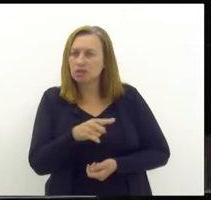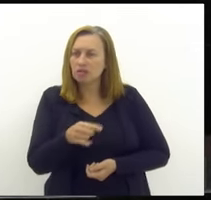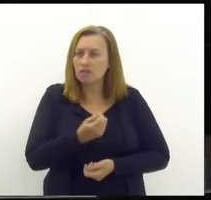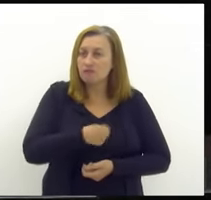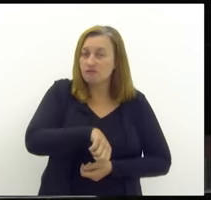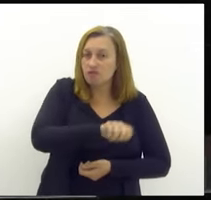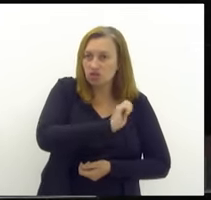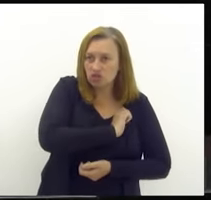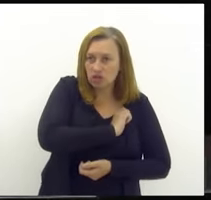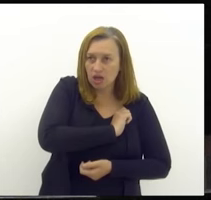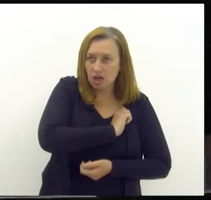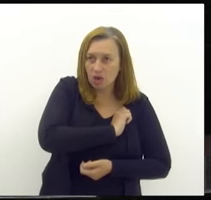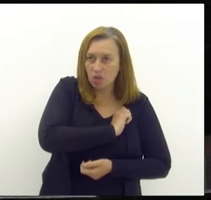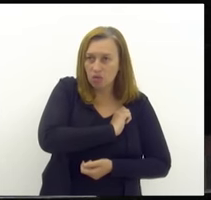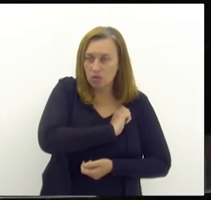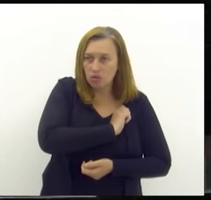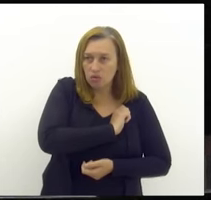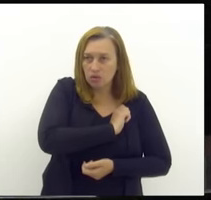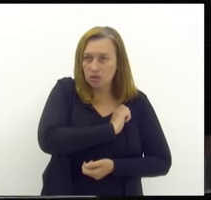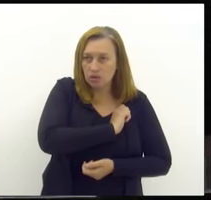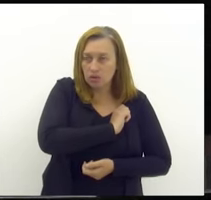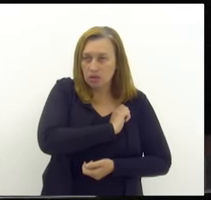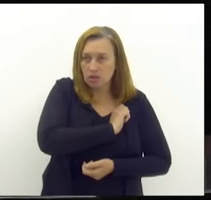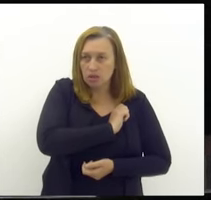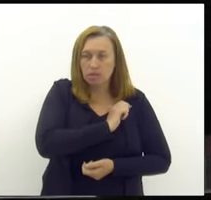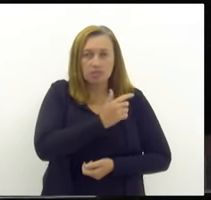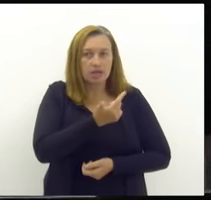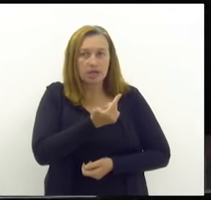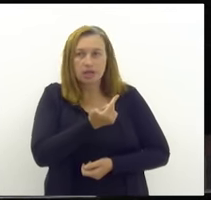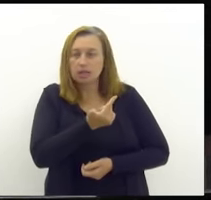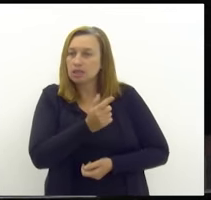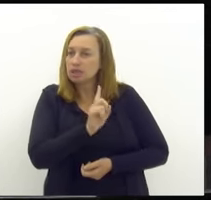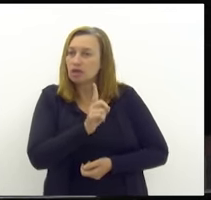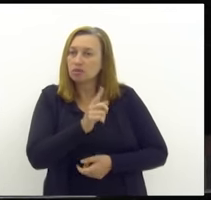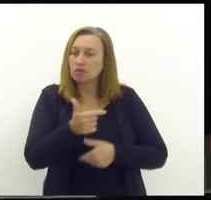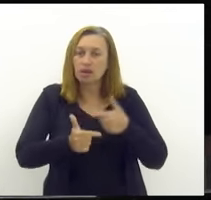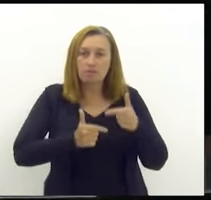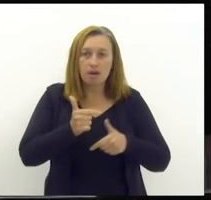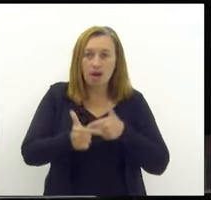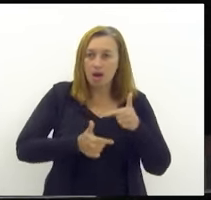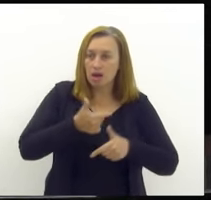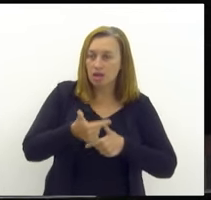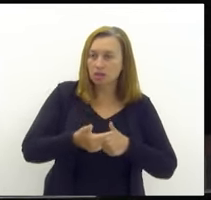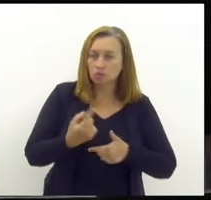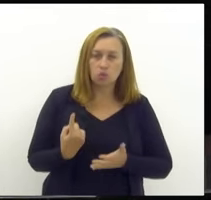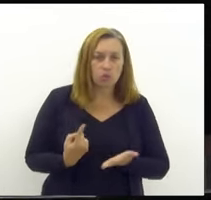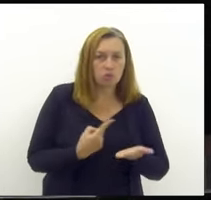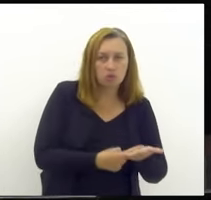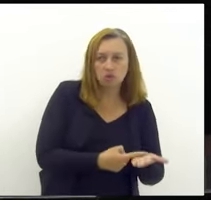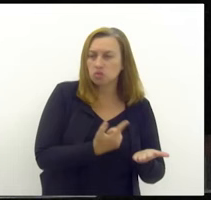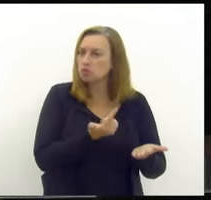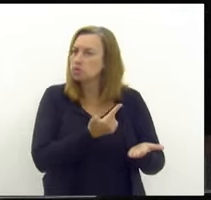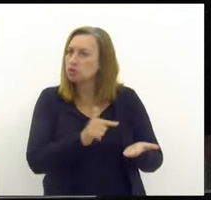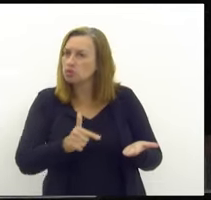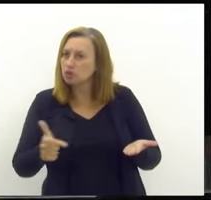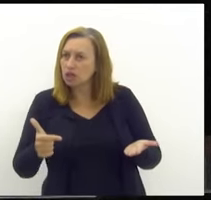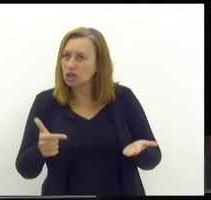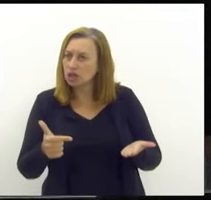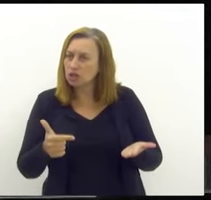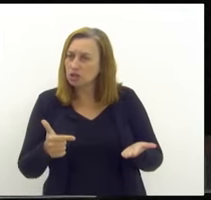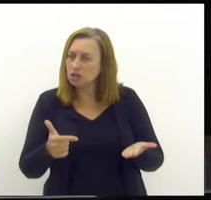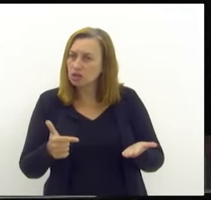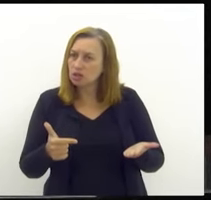para a gente que não gera emprego pra gente que não tem comprometimento com a